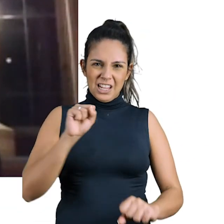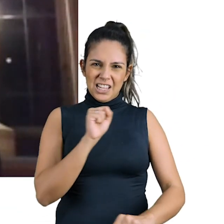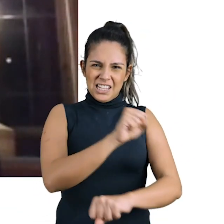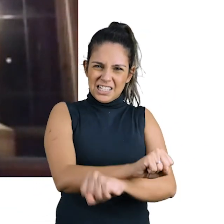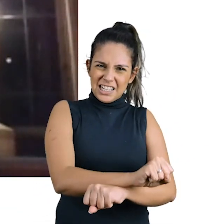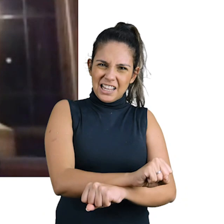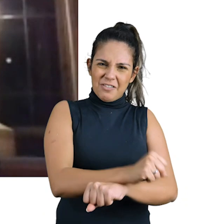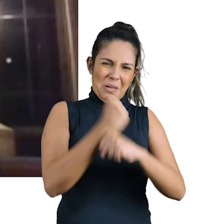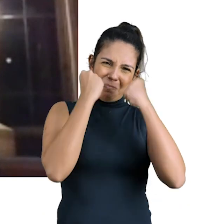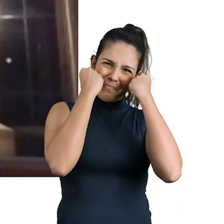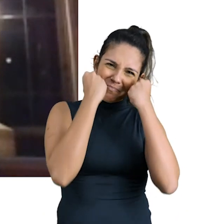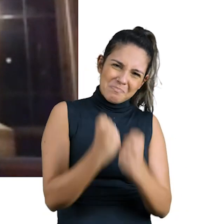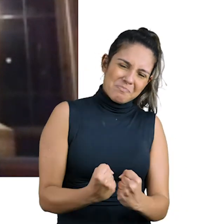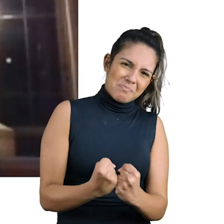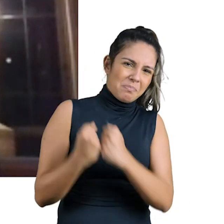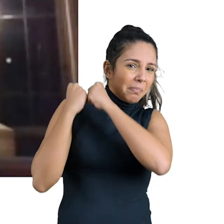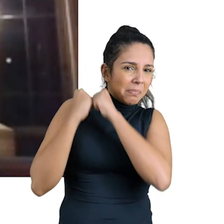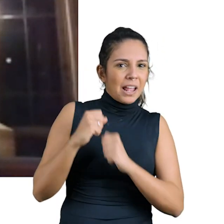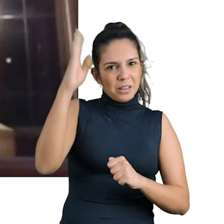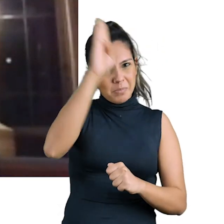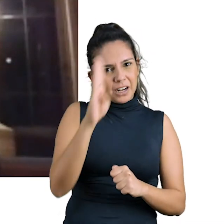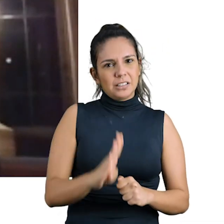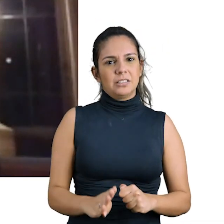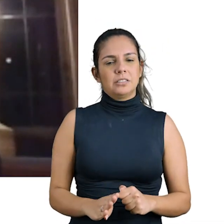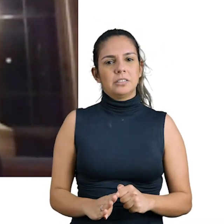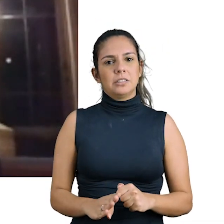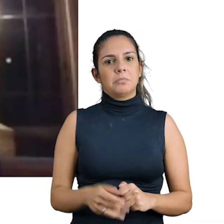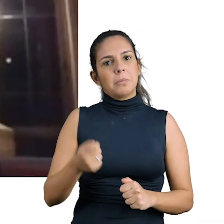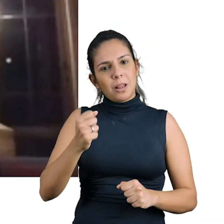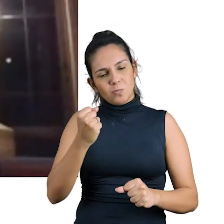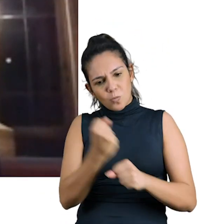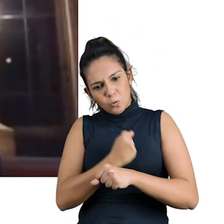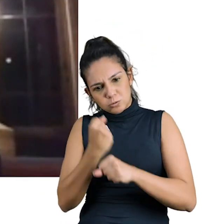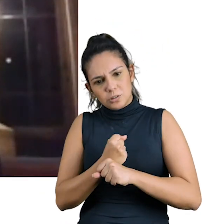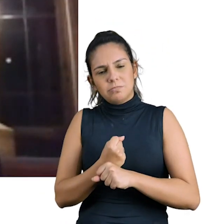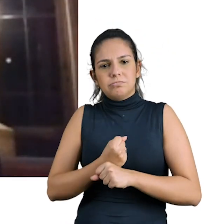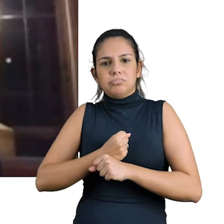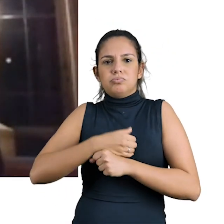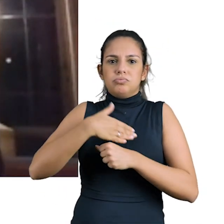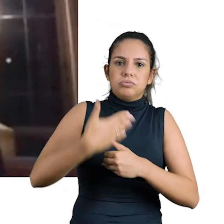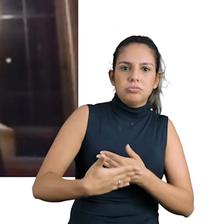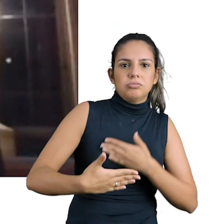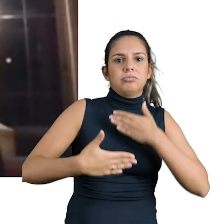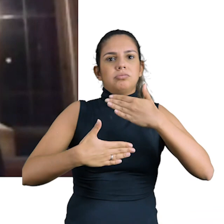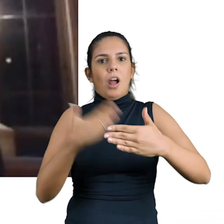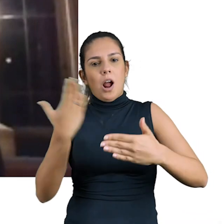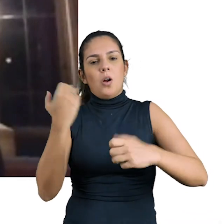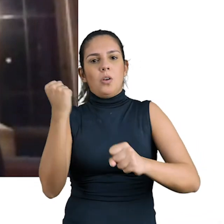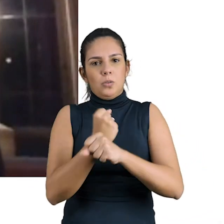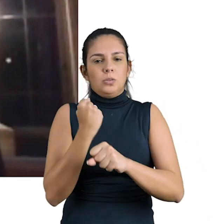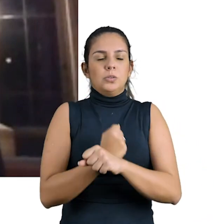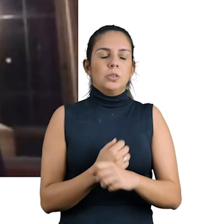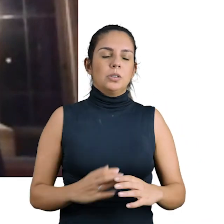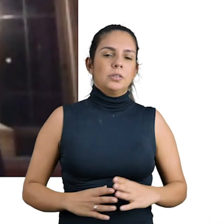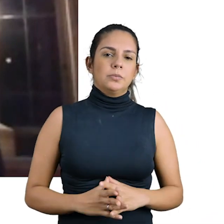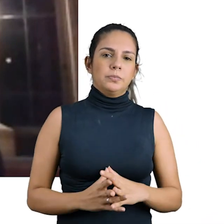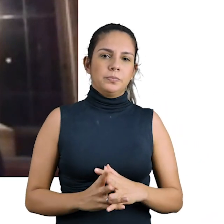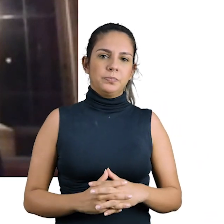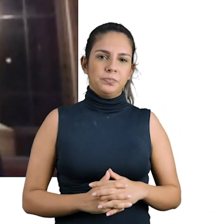legado pesado no Brasil, mas que tem sido reconstruída fortemente na nossa contemporaneidade,